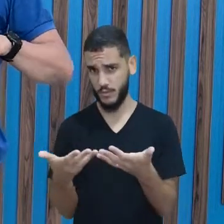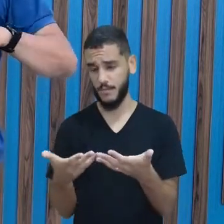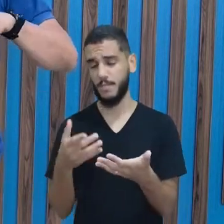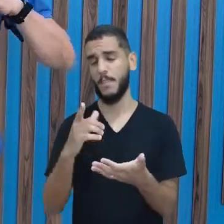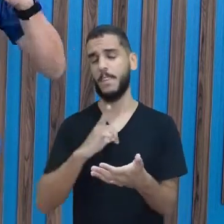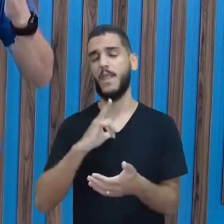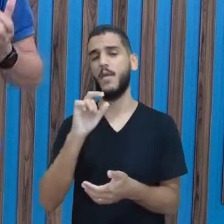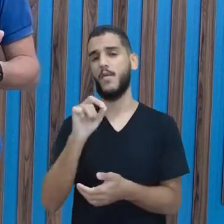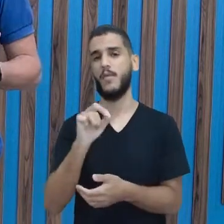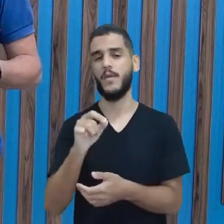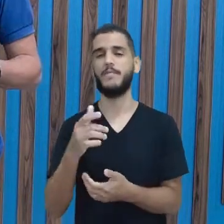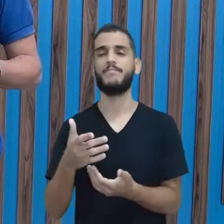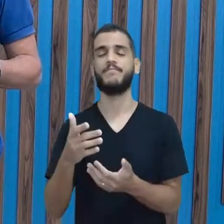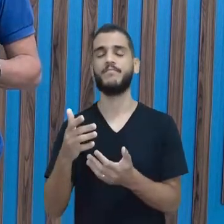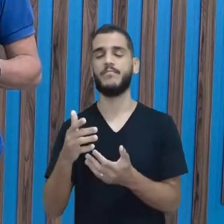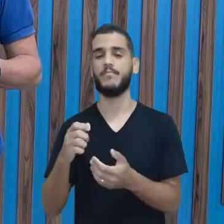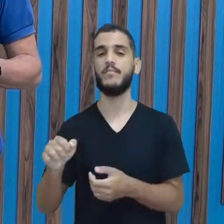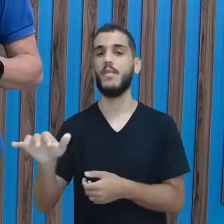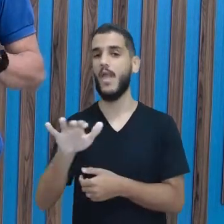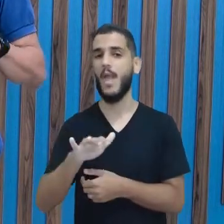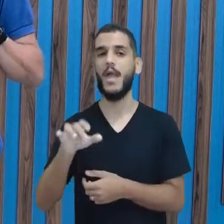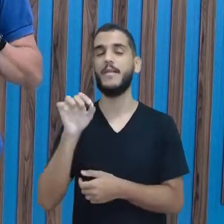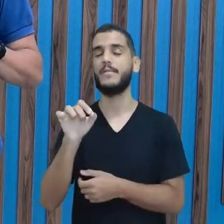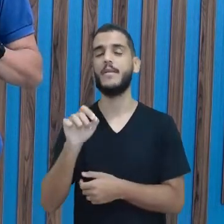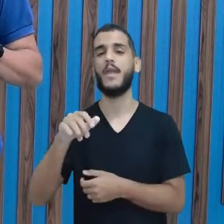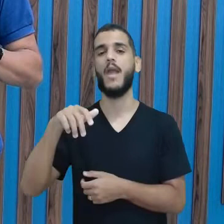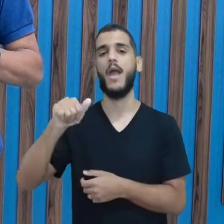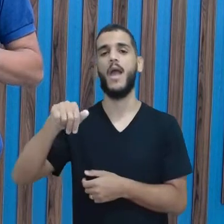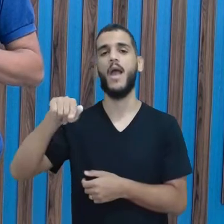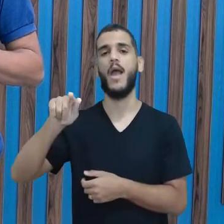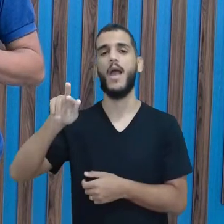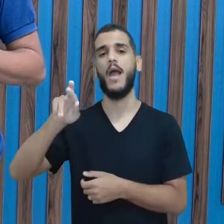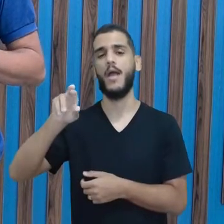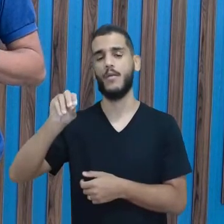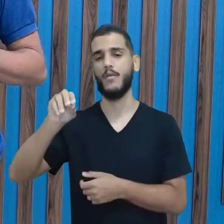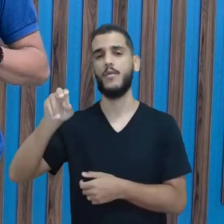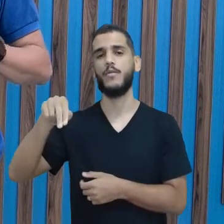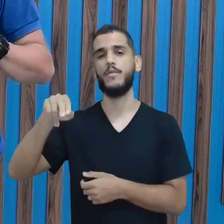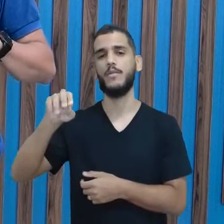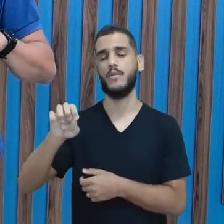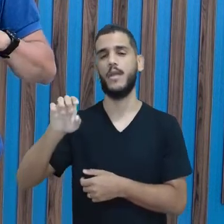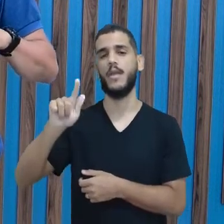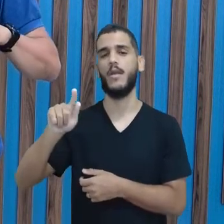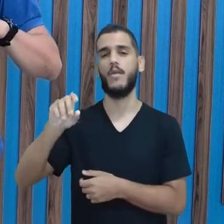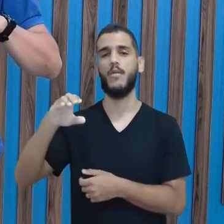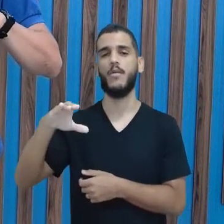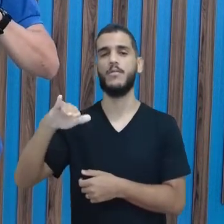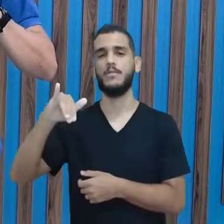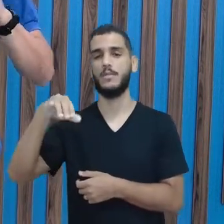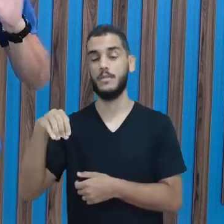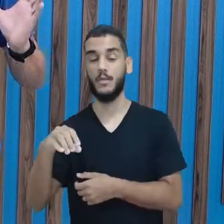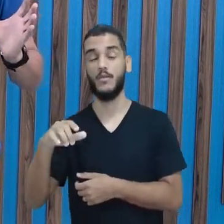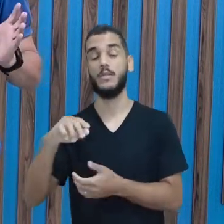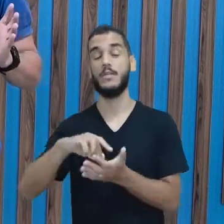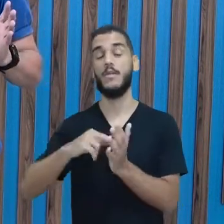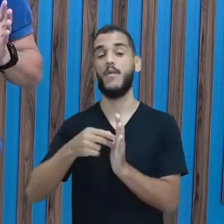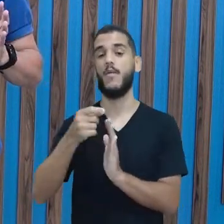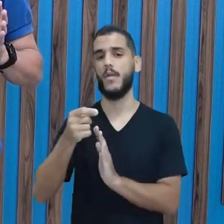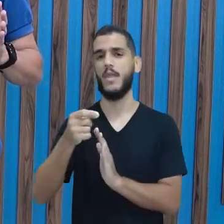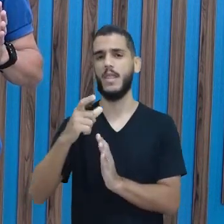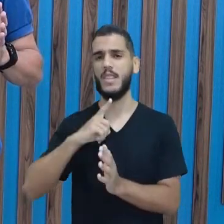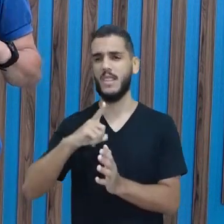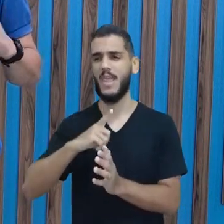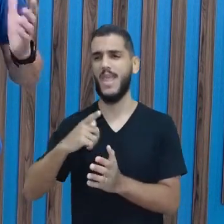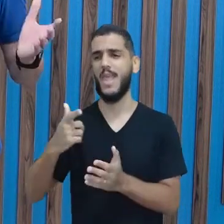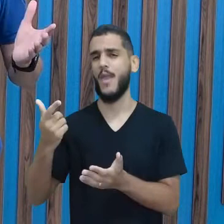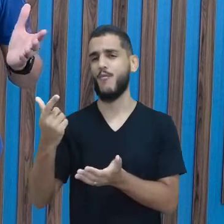é chamado do agronegócio, não é? O agronegócio tem movimentado muito dinheiro no